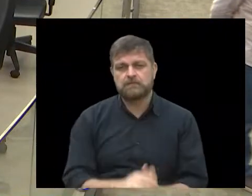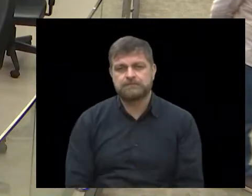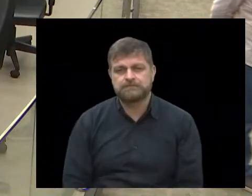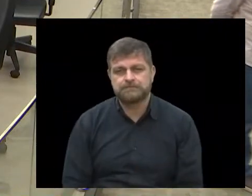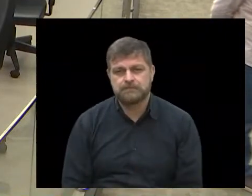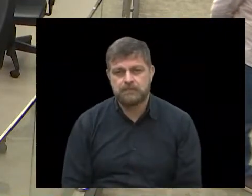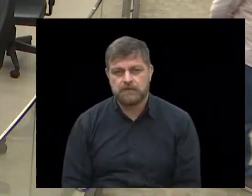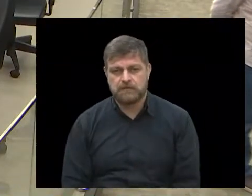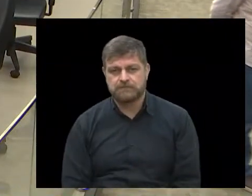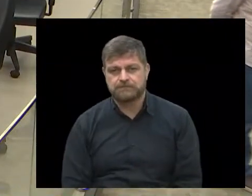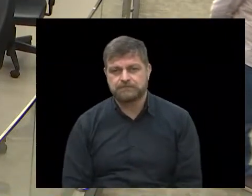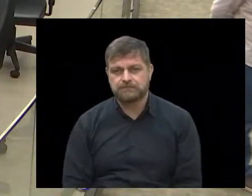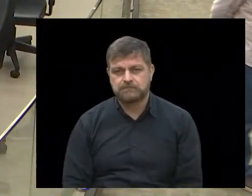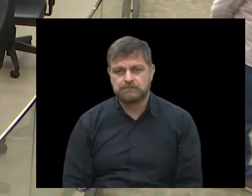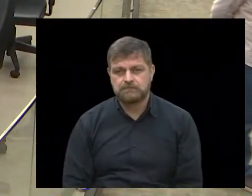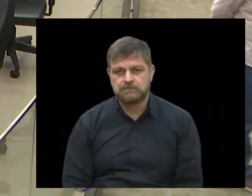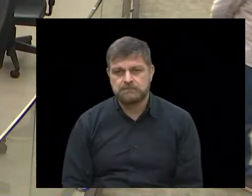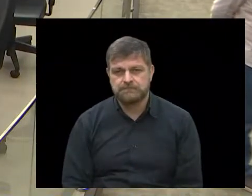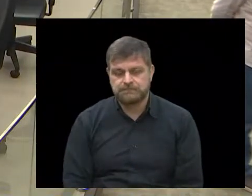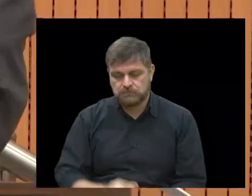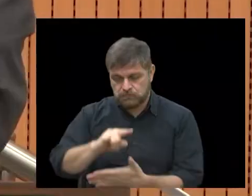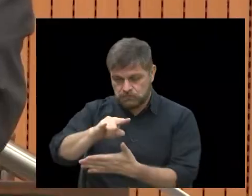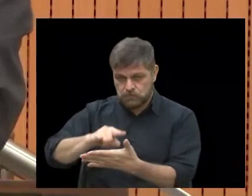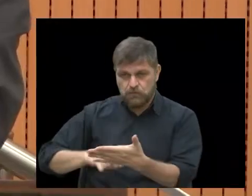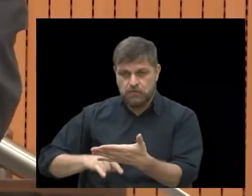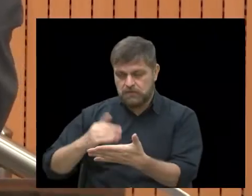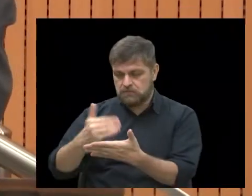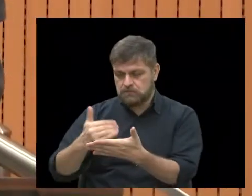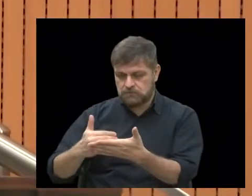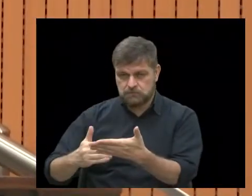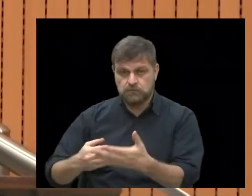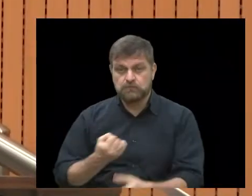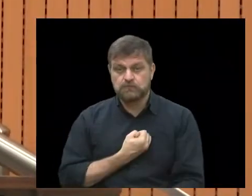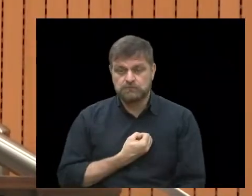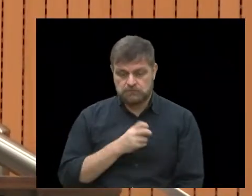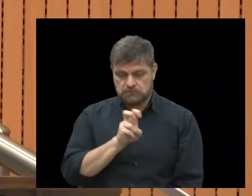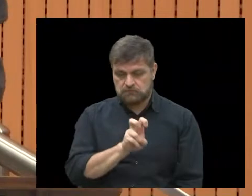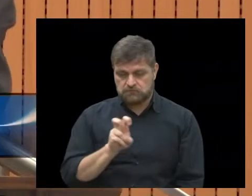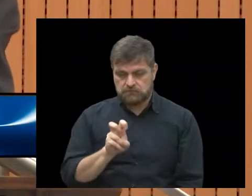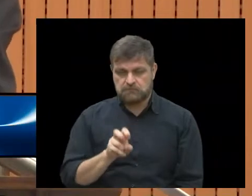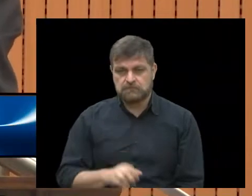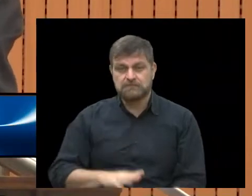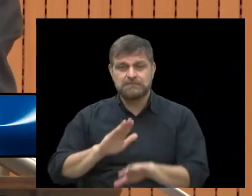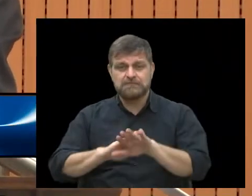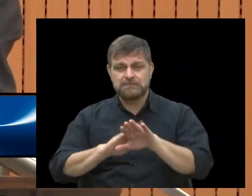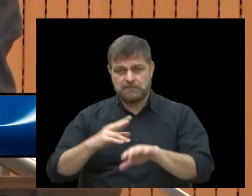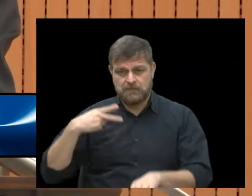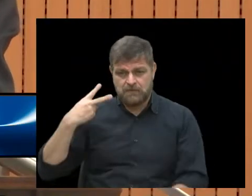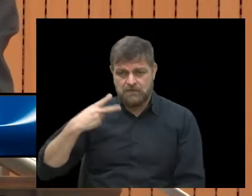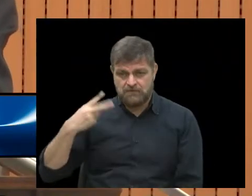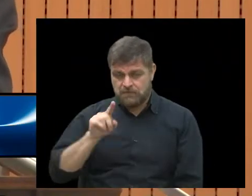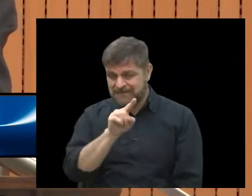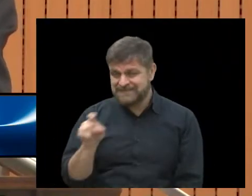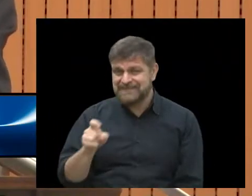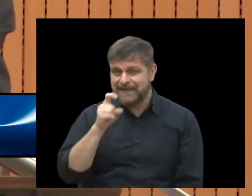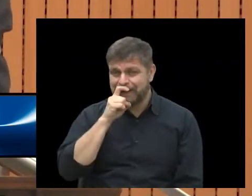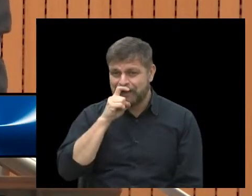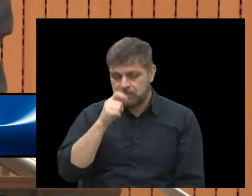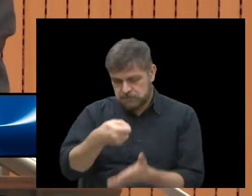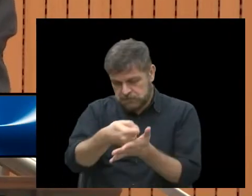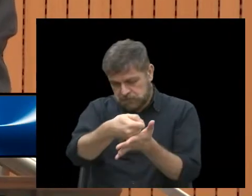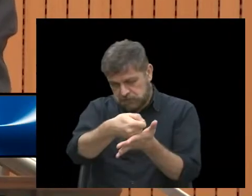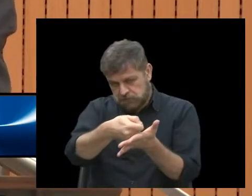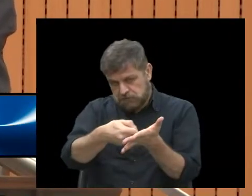Aprovado. Próxima moção, senhor vereador. Moção número 55, do nobre vereador Zé Carlos,